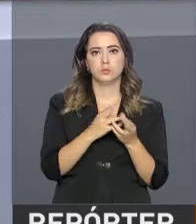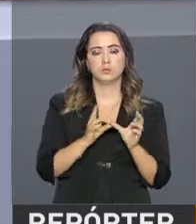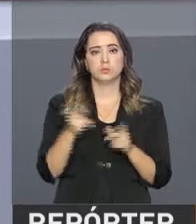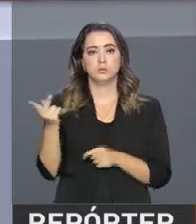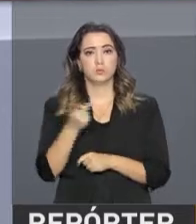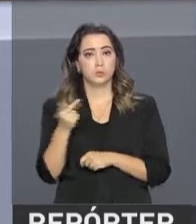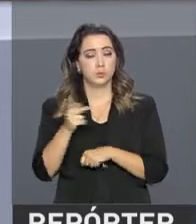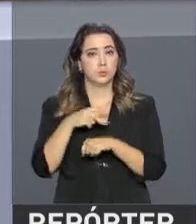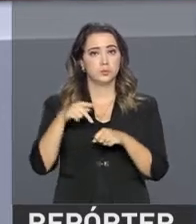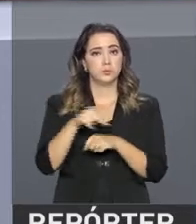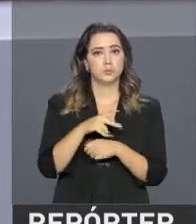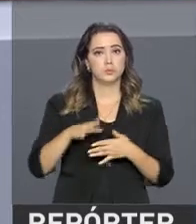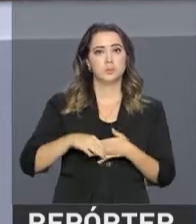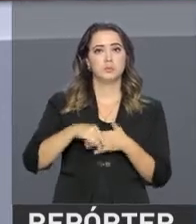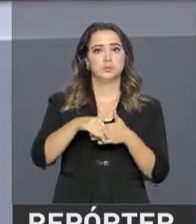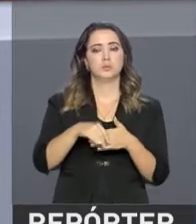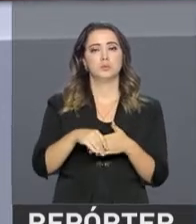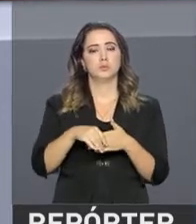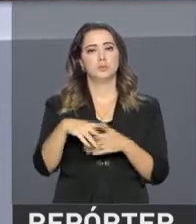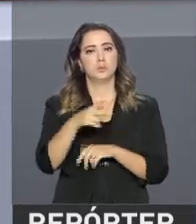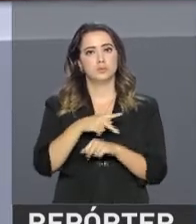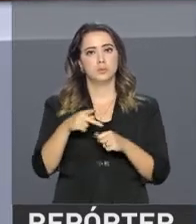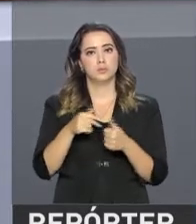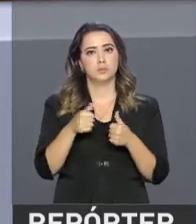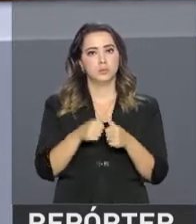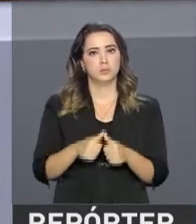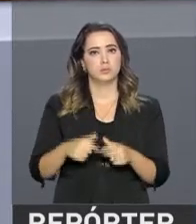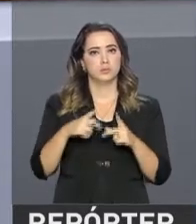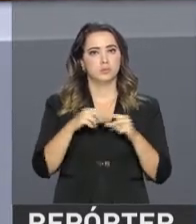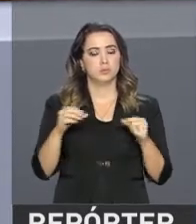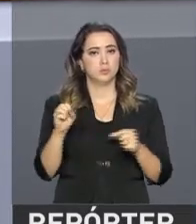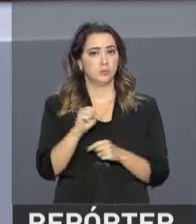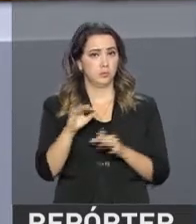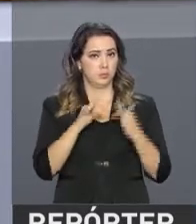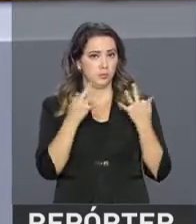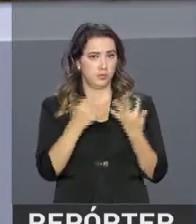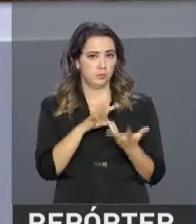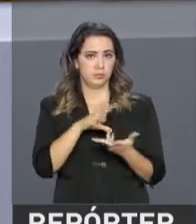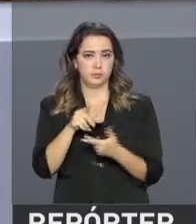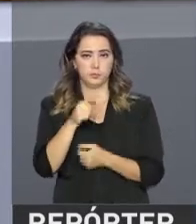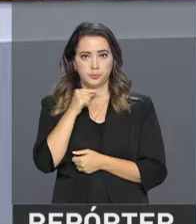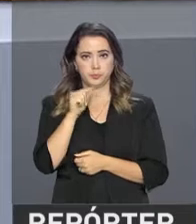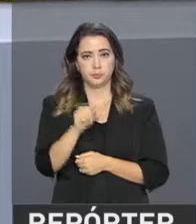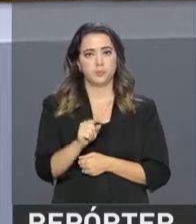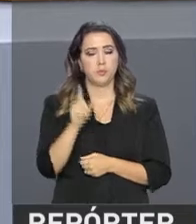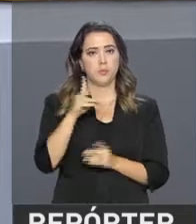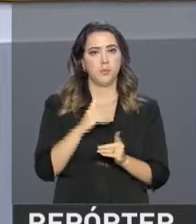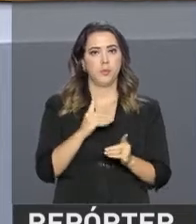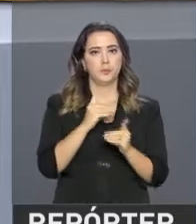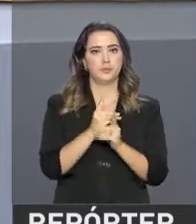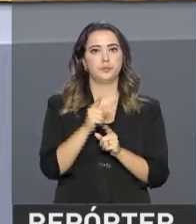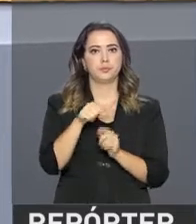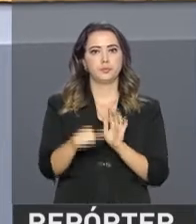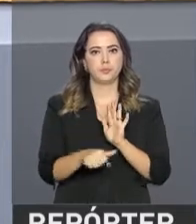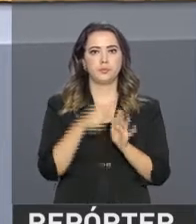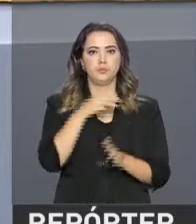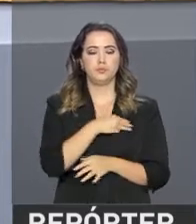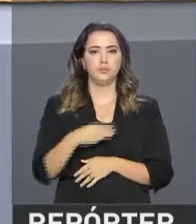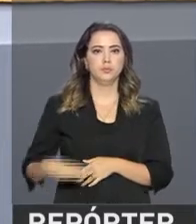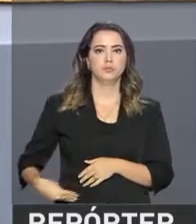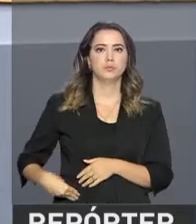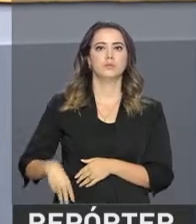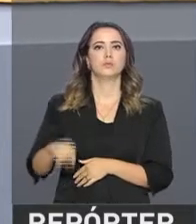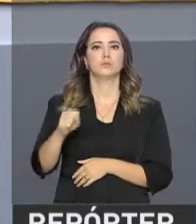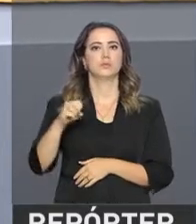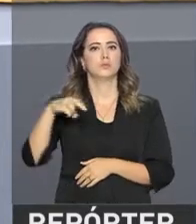reuniões bilaterais com chefes de Estado que estão em Brasília para o 8º Fórum Mundial da Água. Um dos encontros foi com o